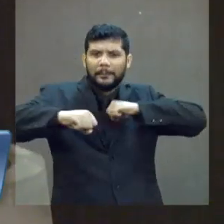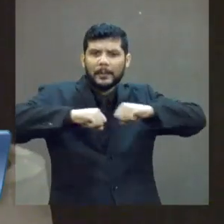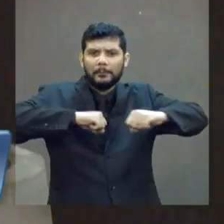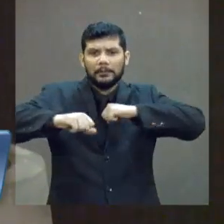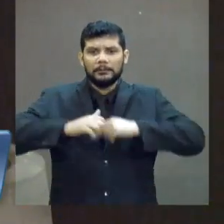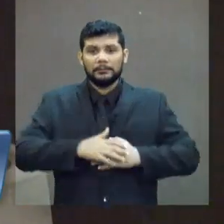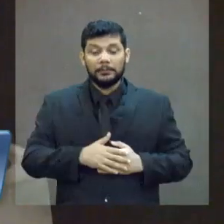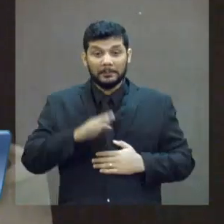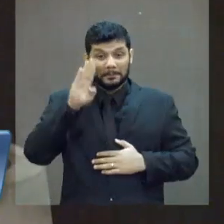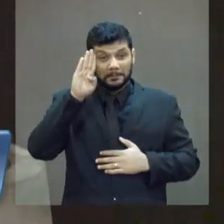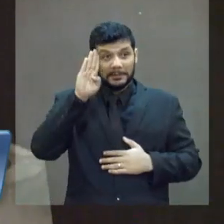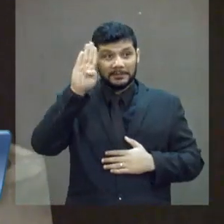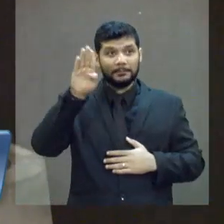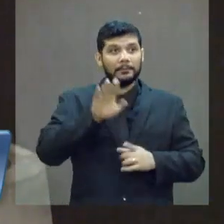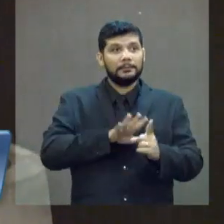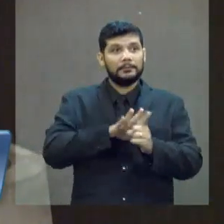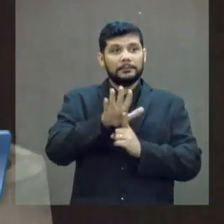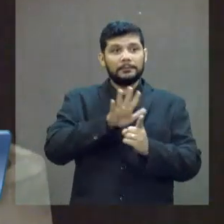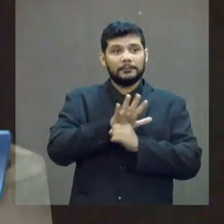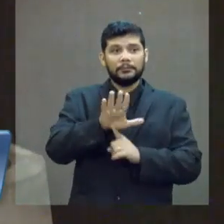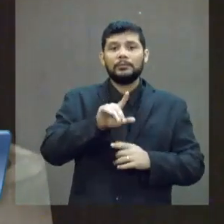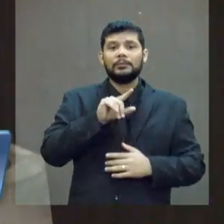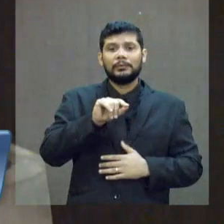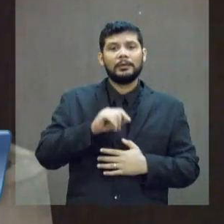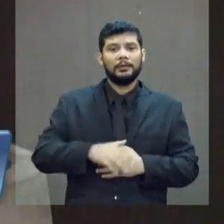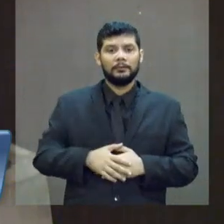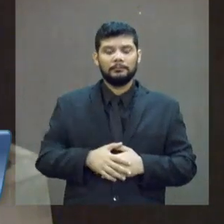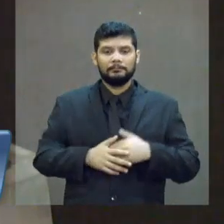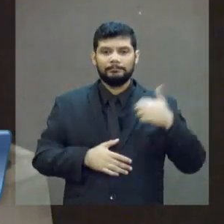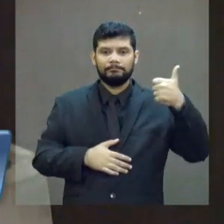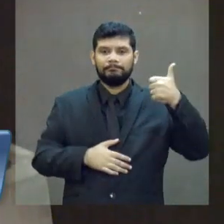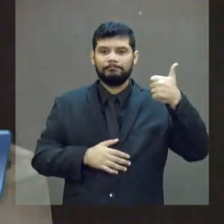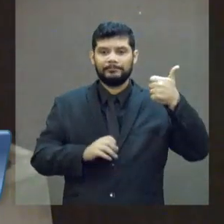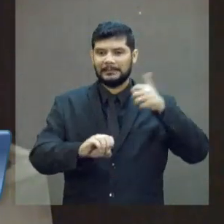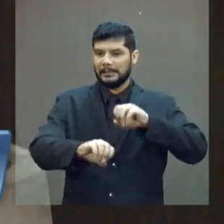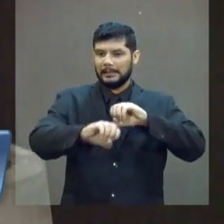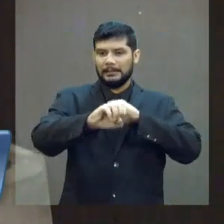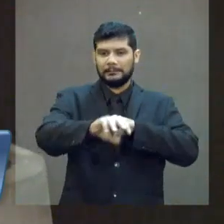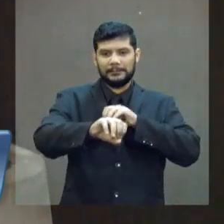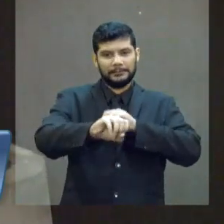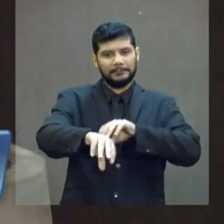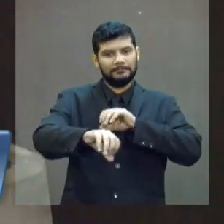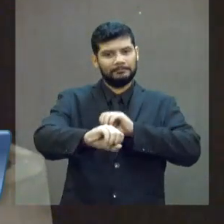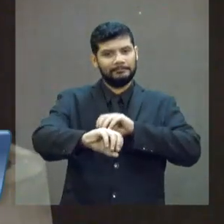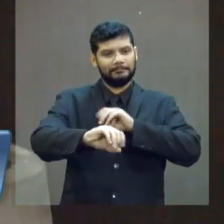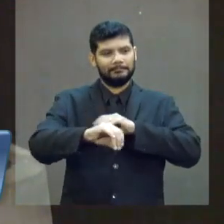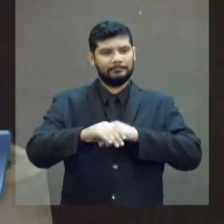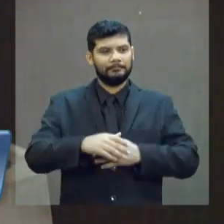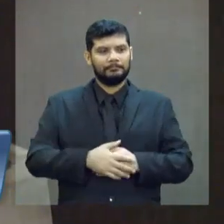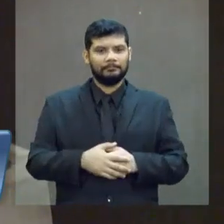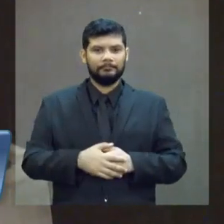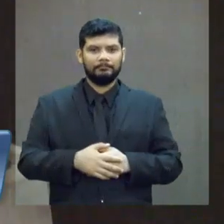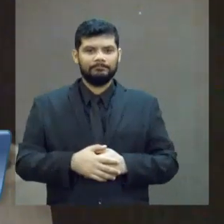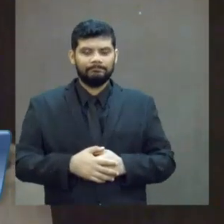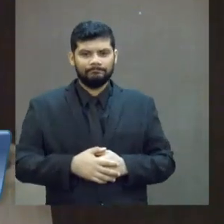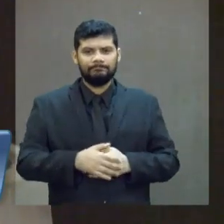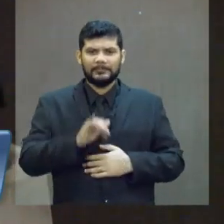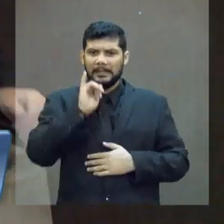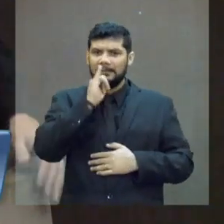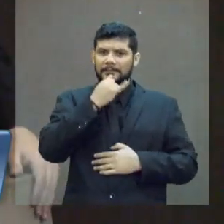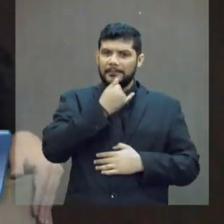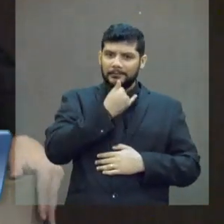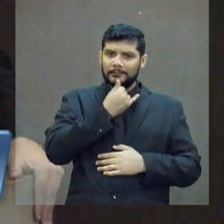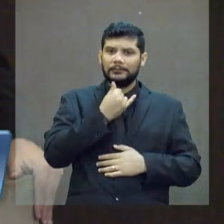suas principais demandas são, em primeiro lugar, educação. Há,